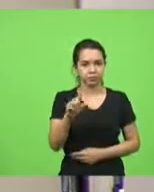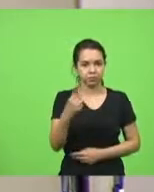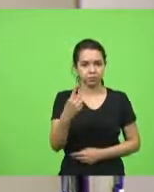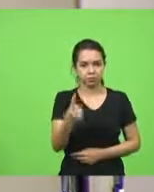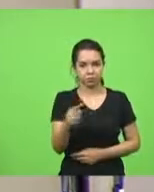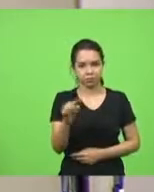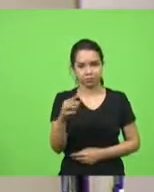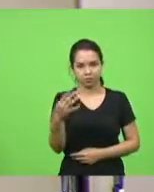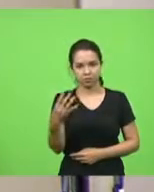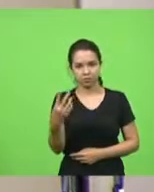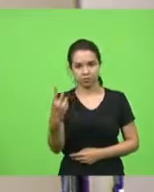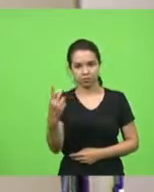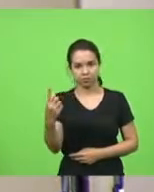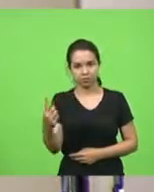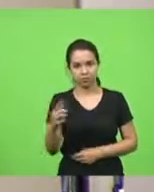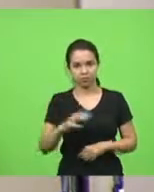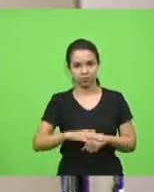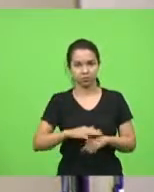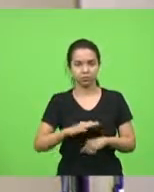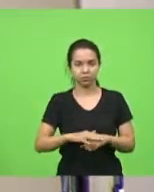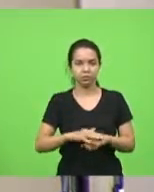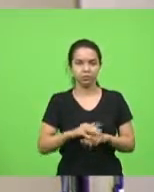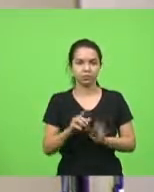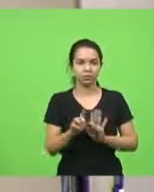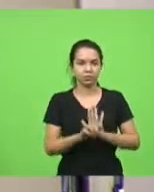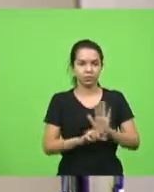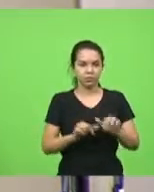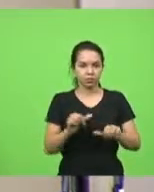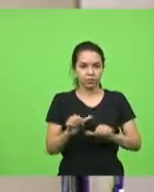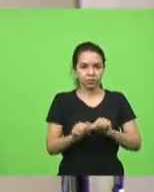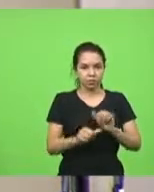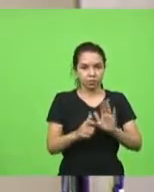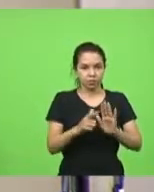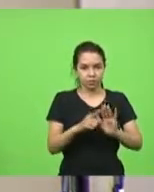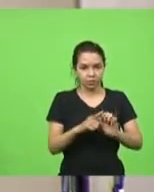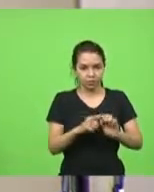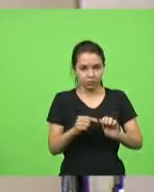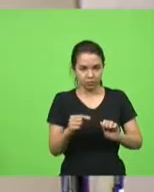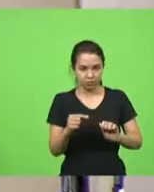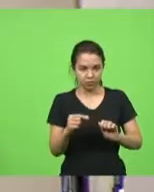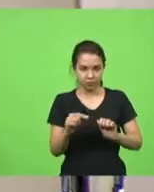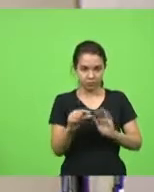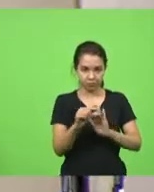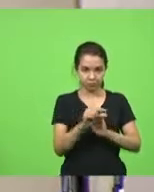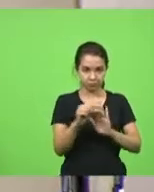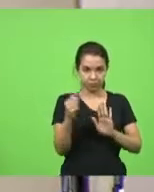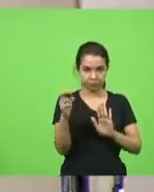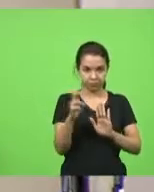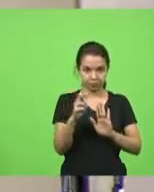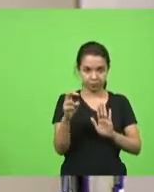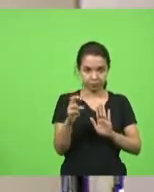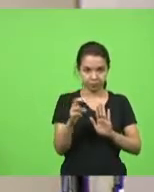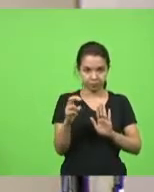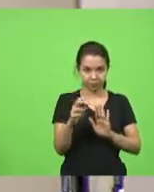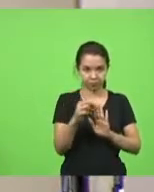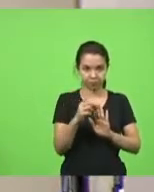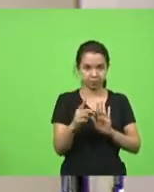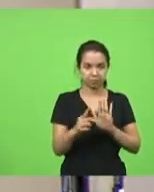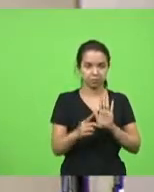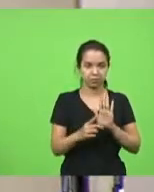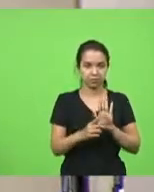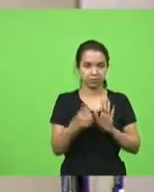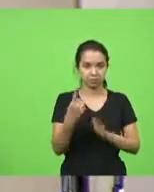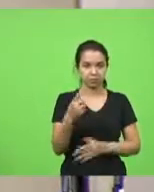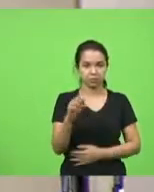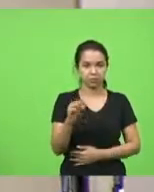origem legislativo. Altera o artigo 1º e o parágrafo 5º do artigo 2º do Decreto Legislativo 18.332